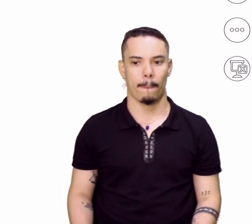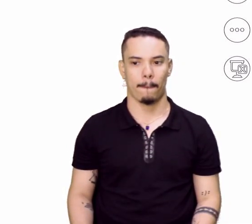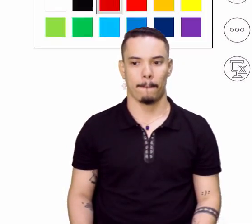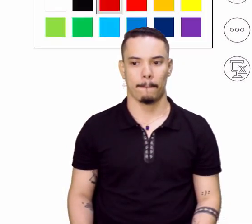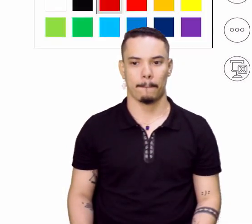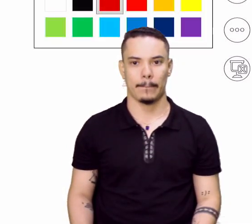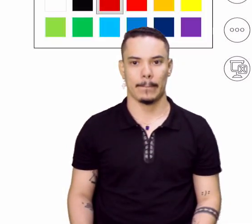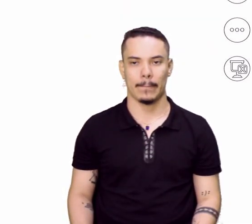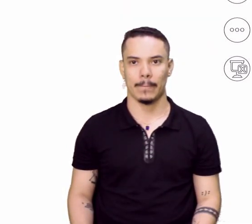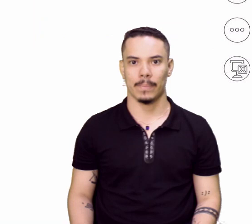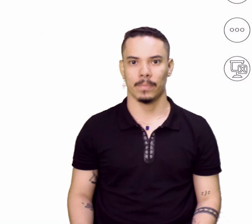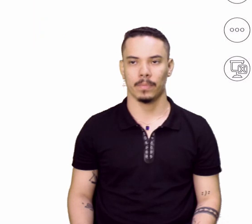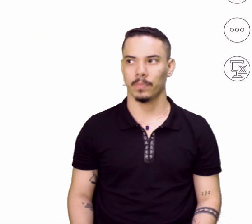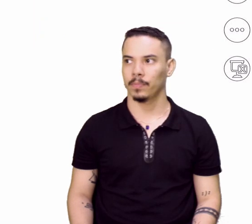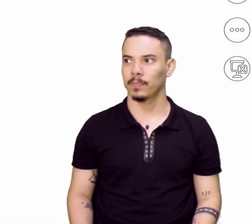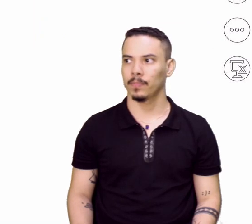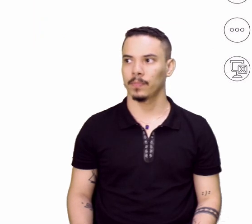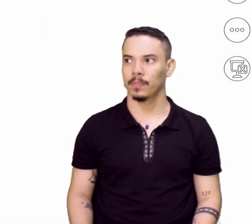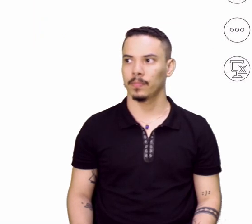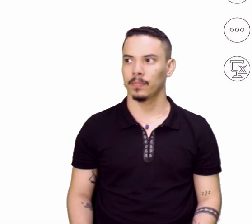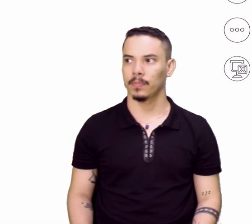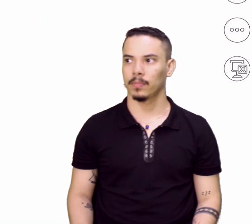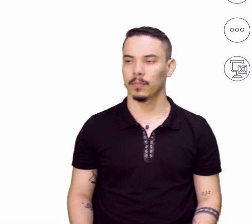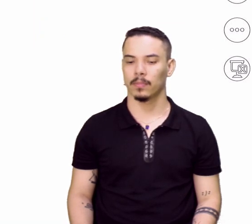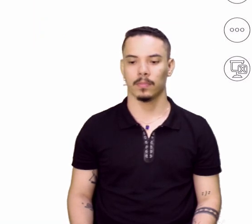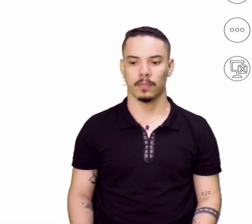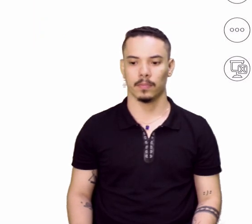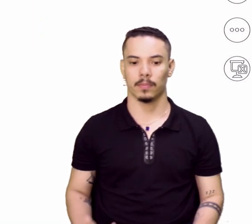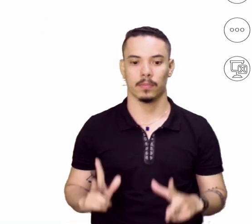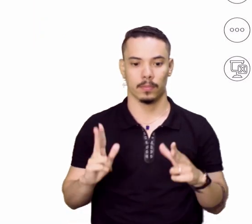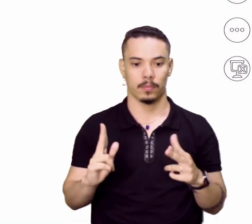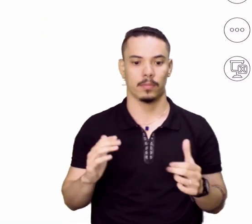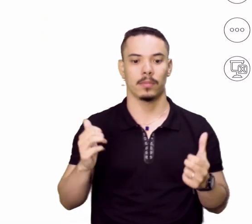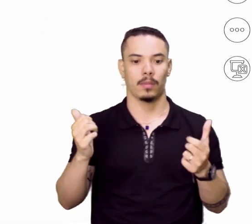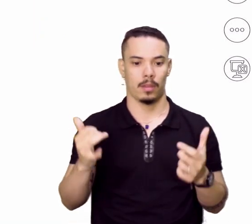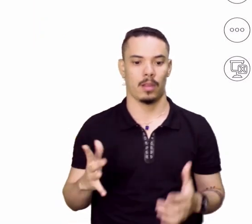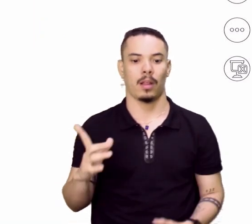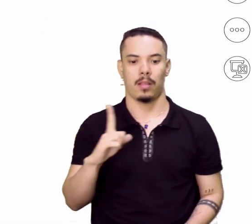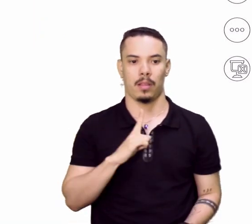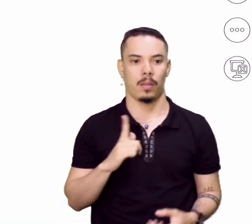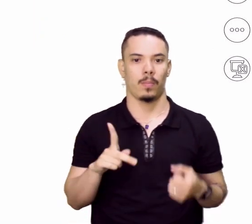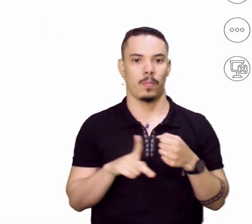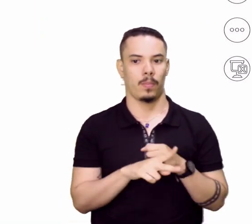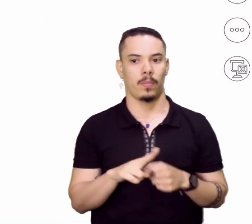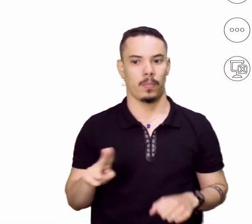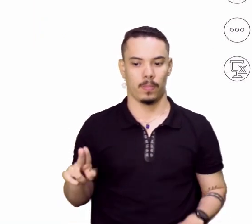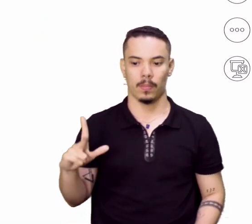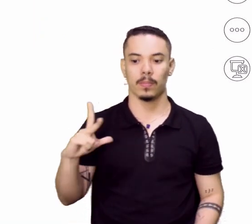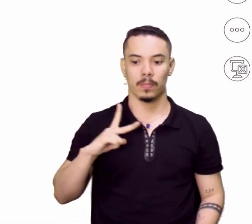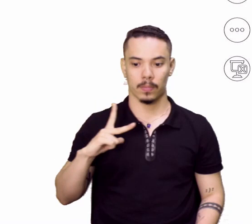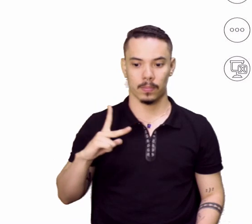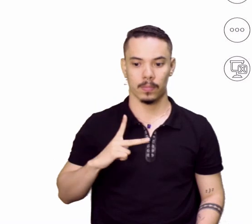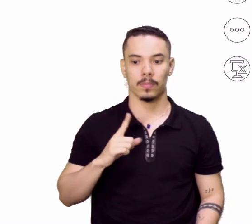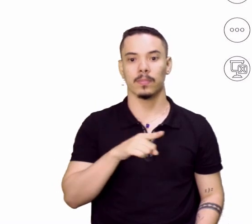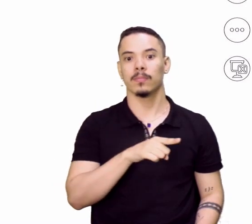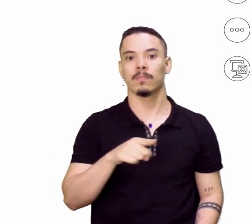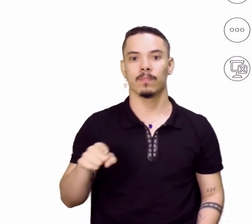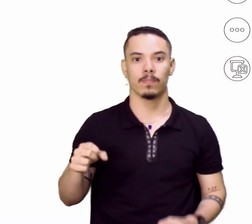com vocês, você tem aqui um pronome pessoal, um sujeito aí onde você pode